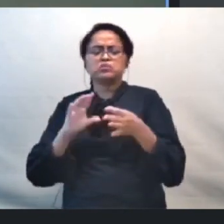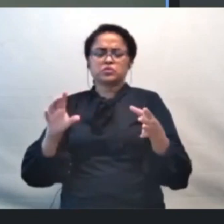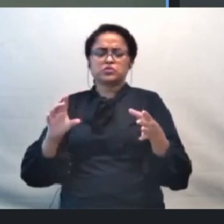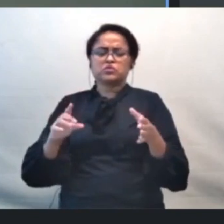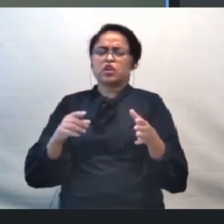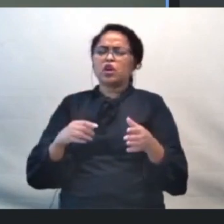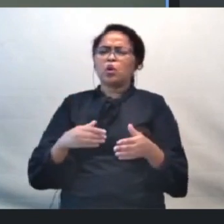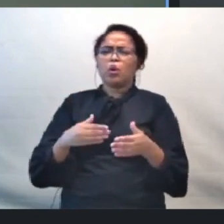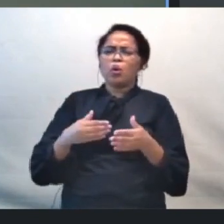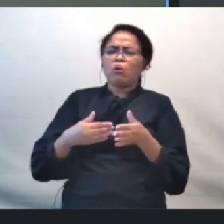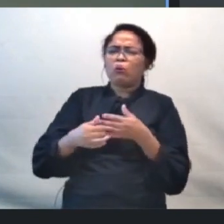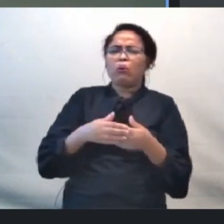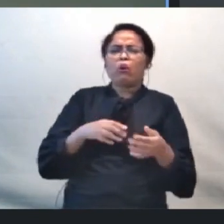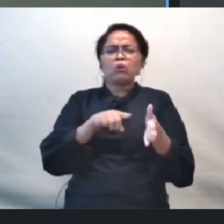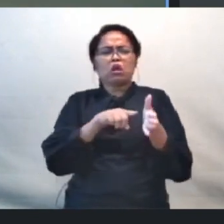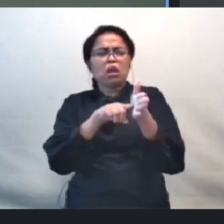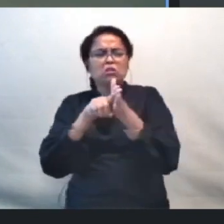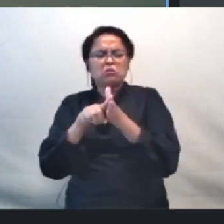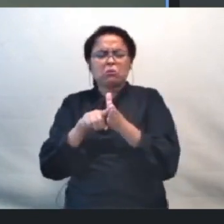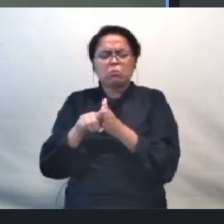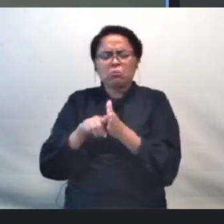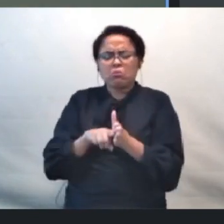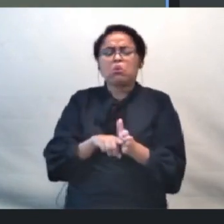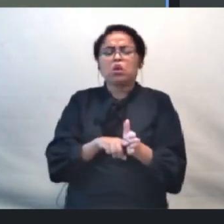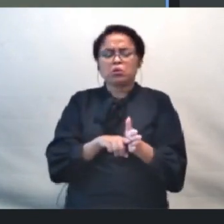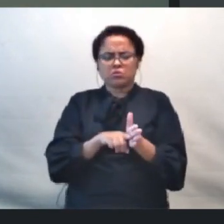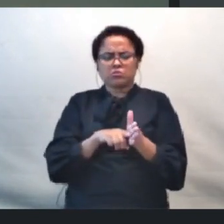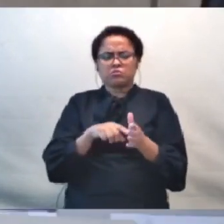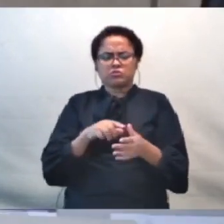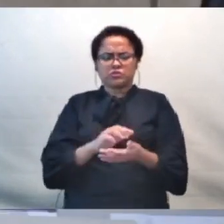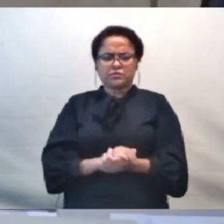ponto que não tenha ficado claro. Obrigado pela atenção.